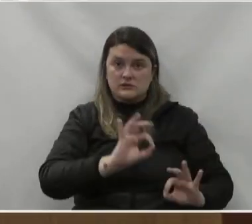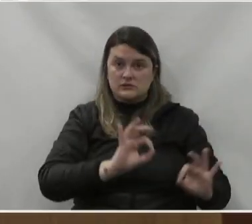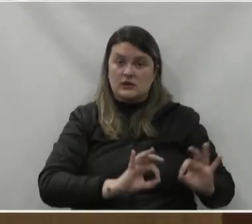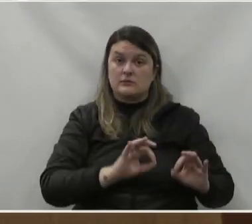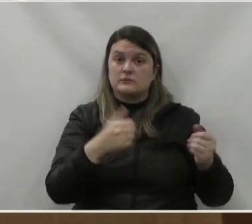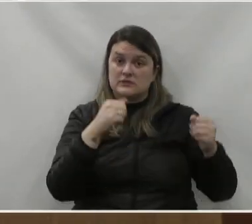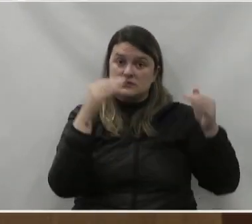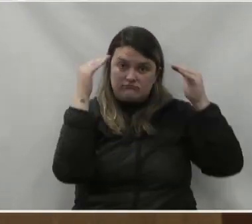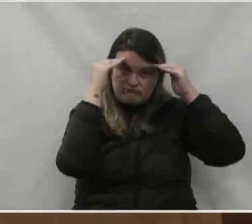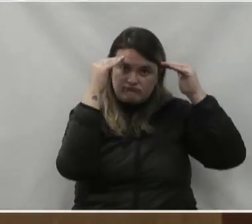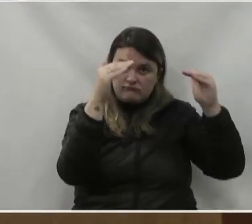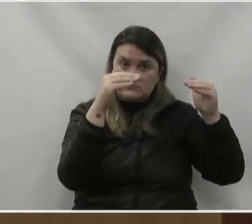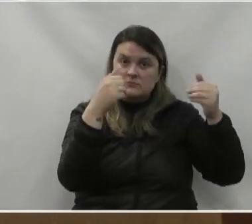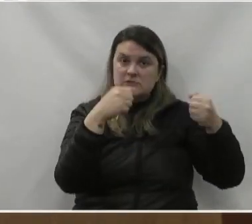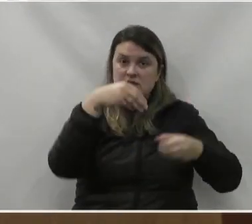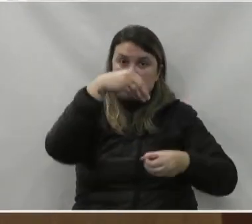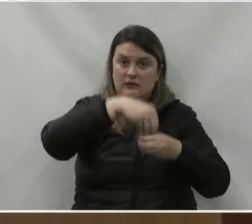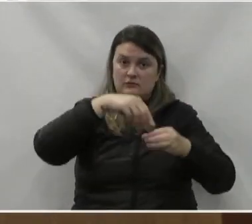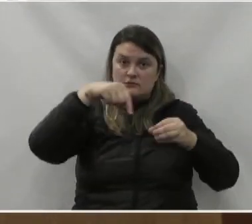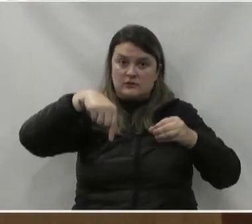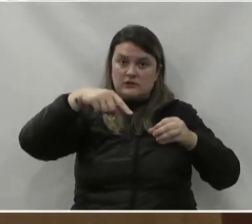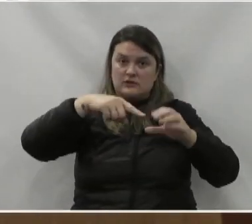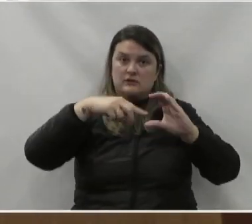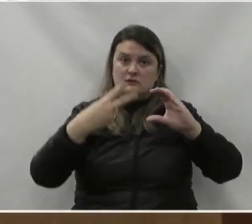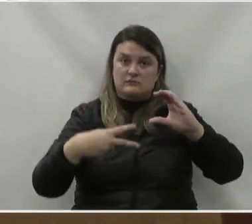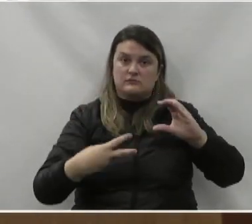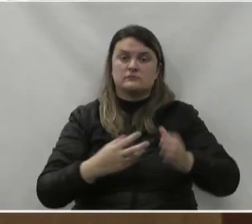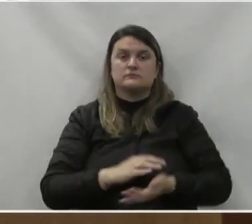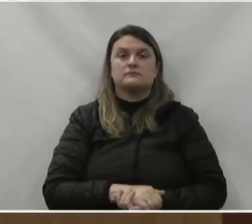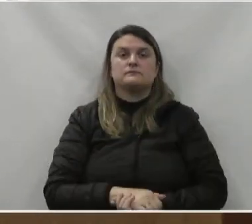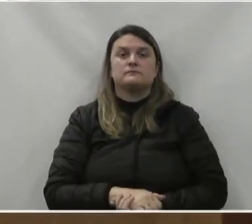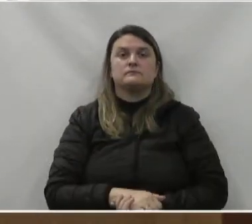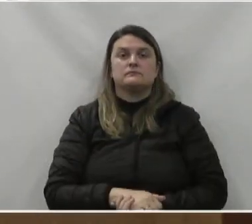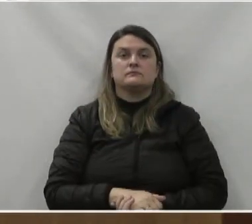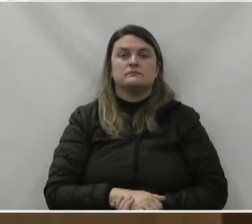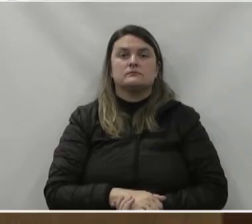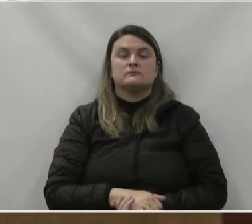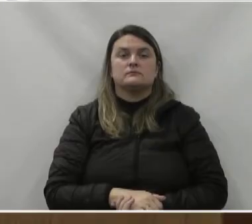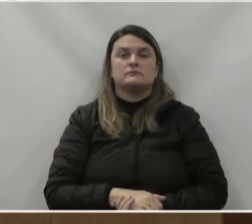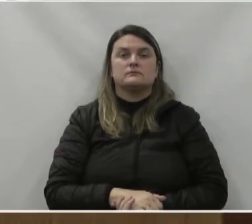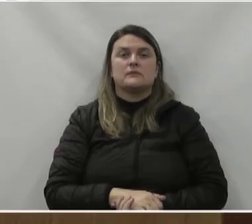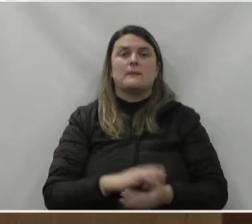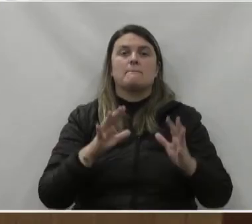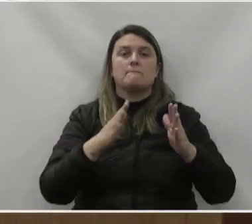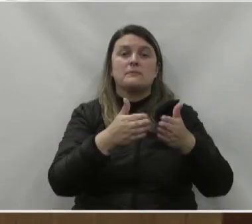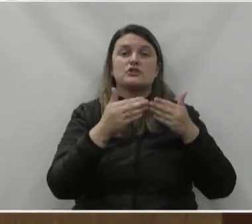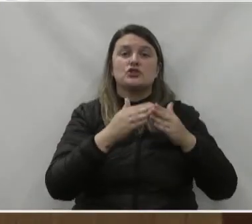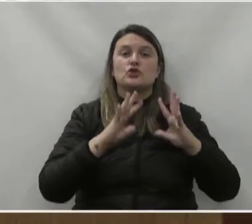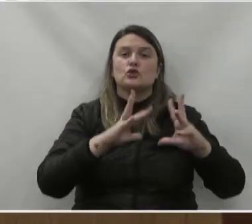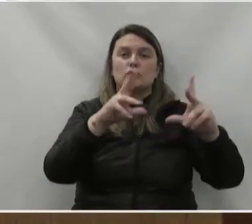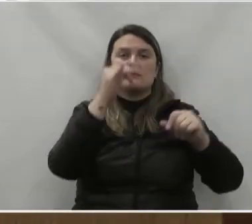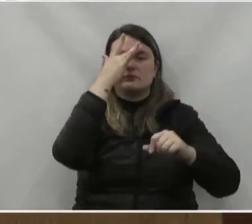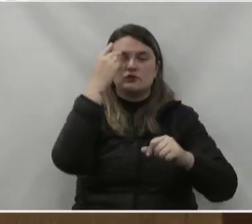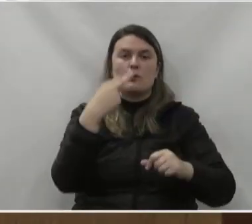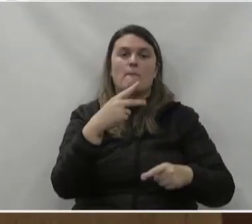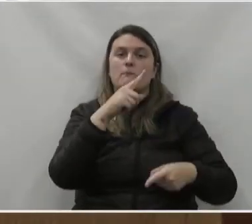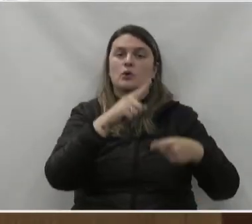temos que manter aqui dentro do plenário, tá ok? Então, peço a todos que não se